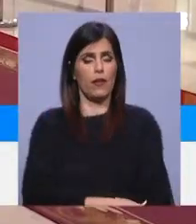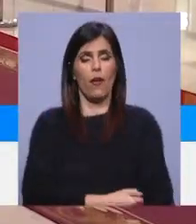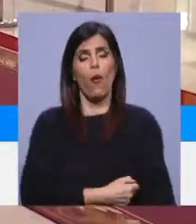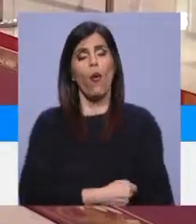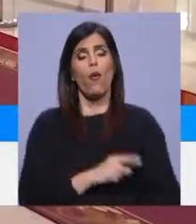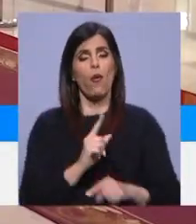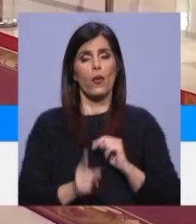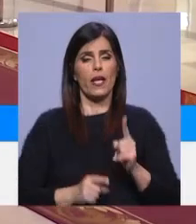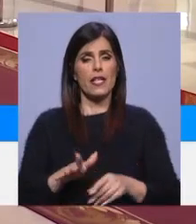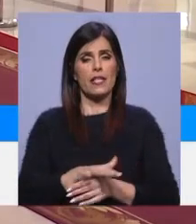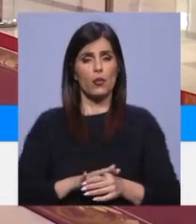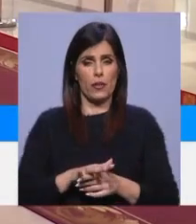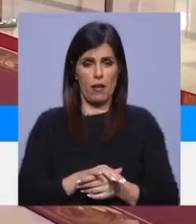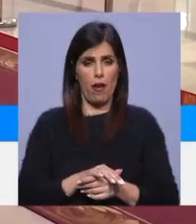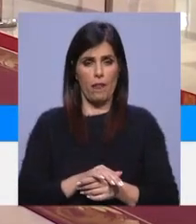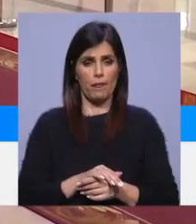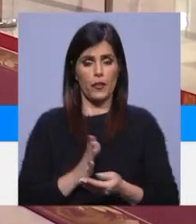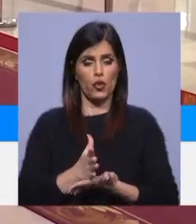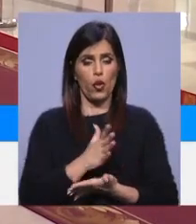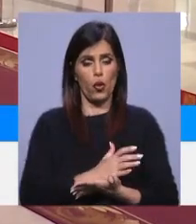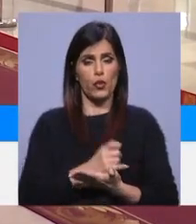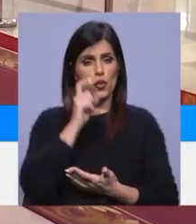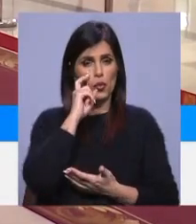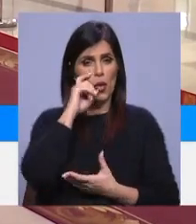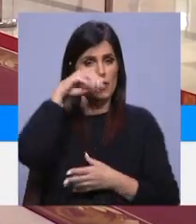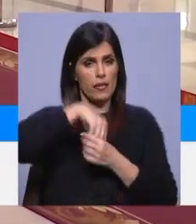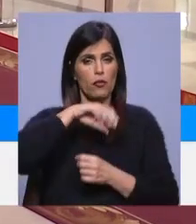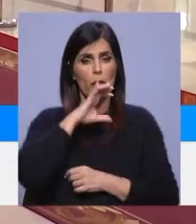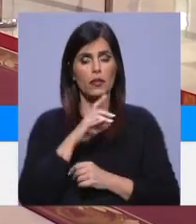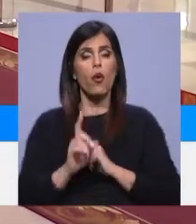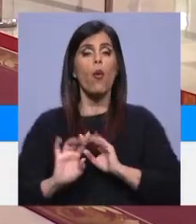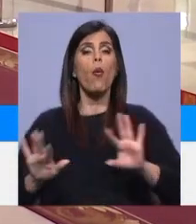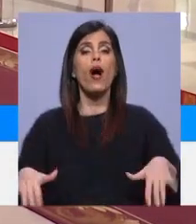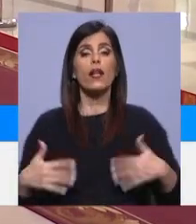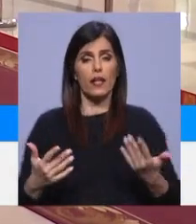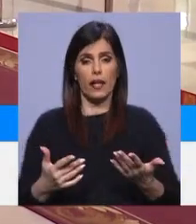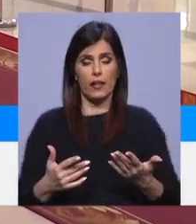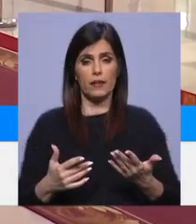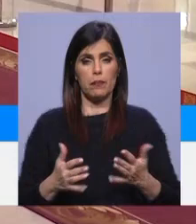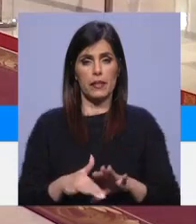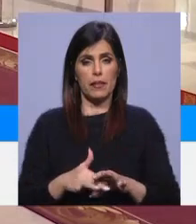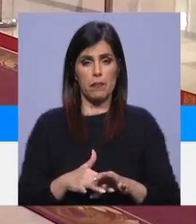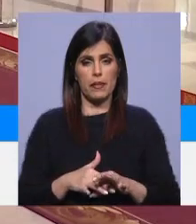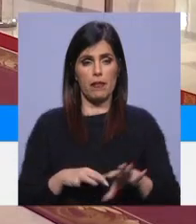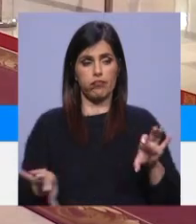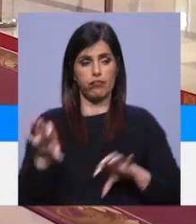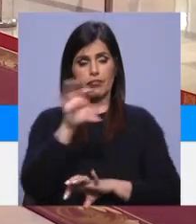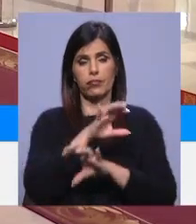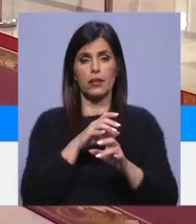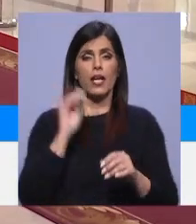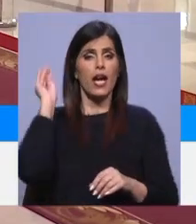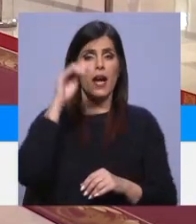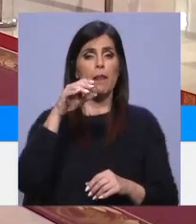situação e os recursos de segurança internos com qualquer envolvimento geopolítico por parte da